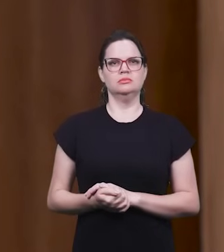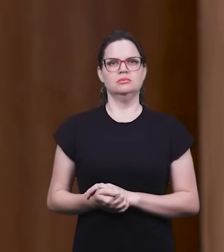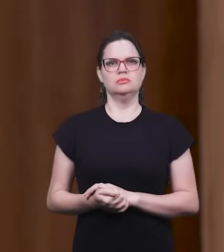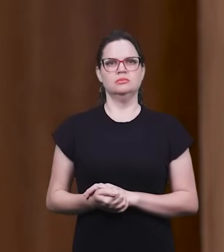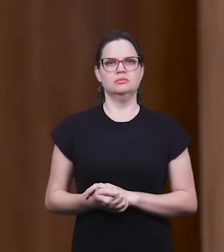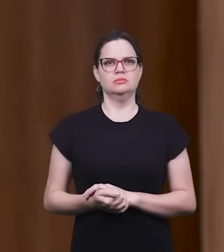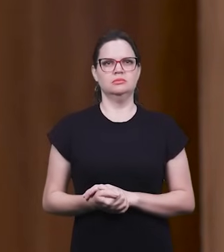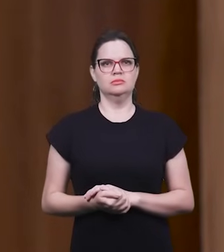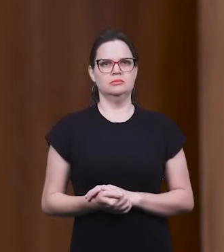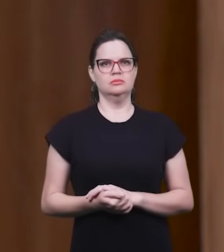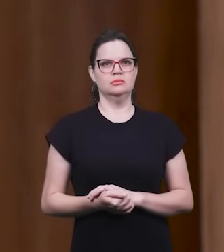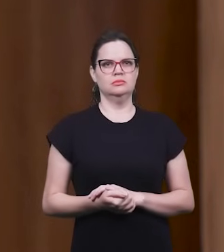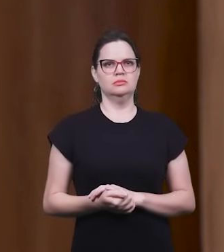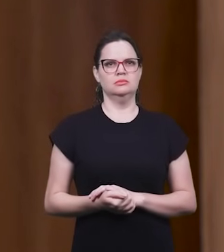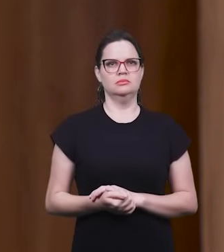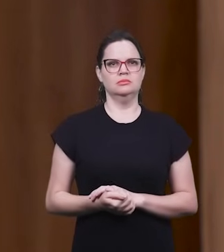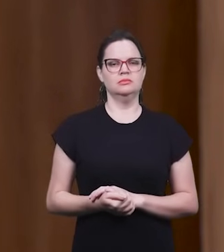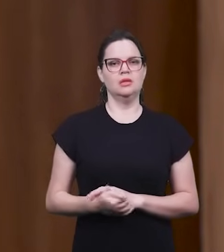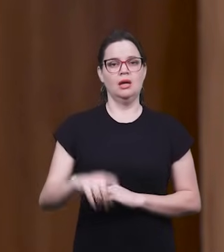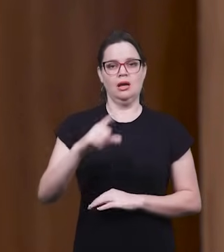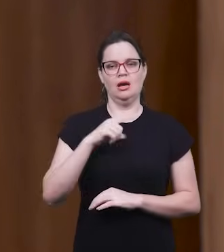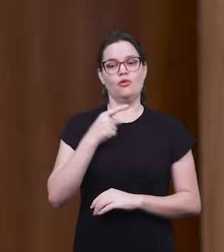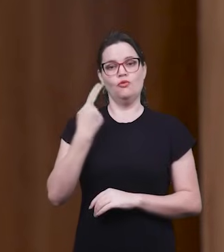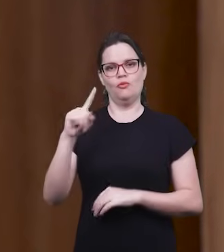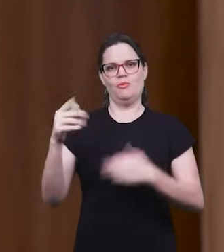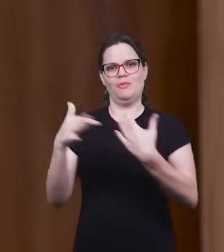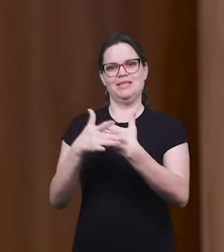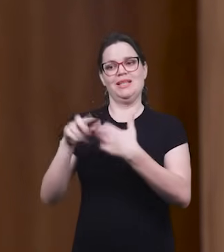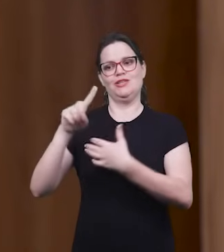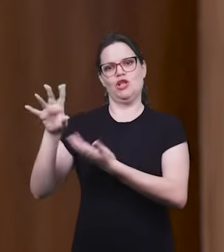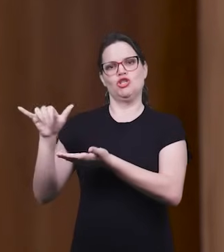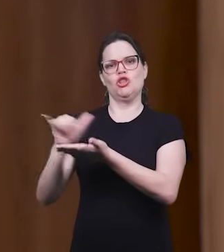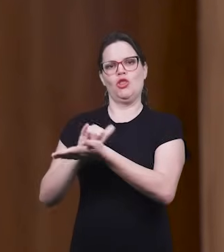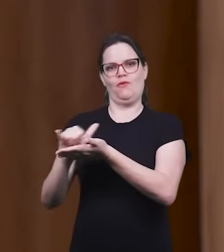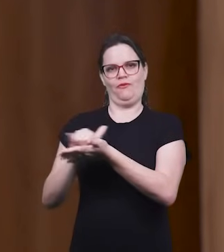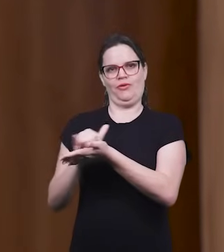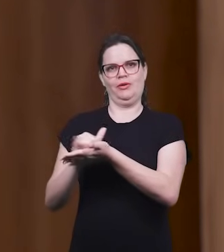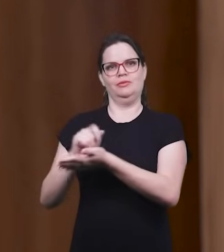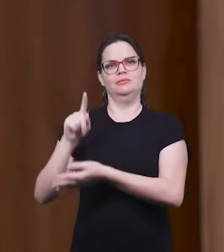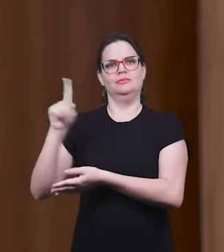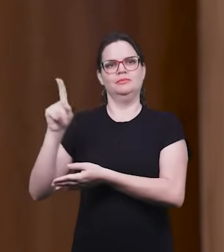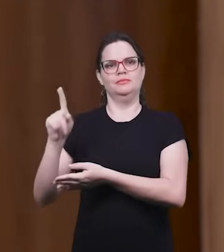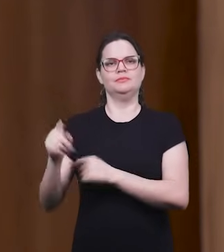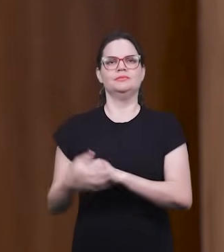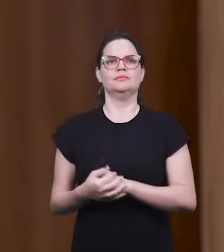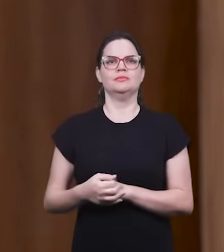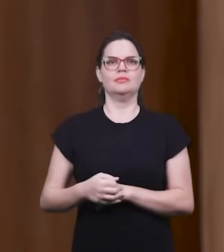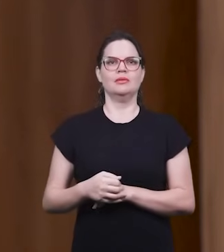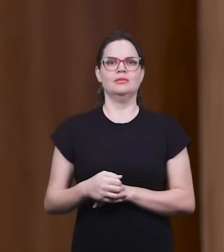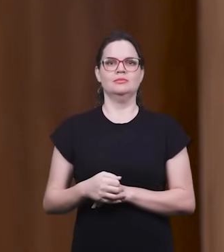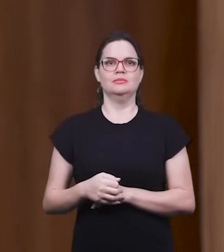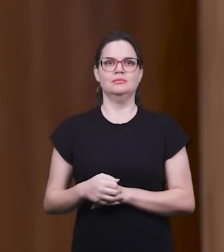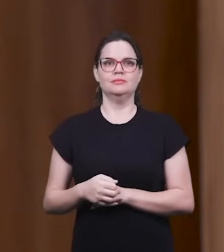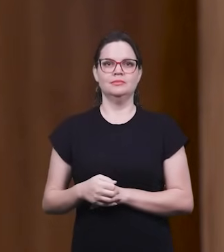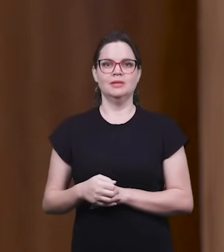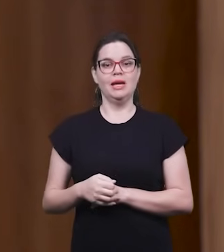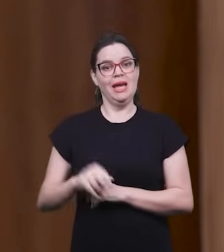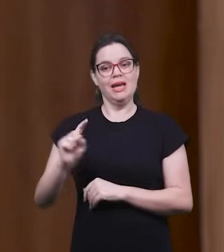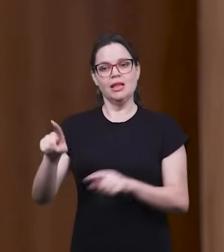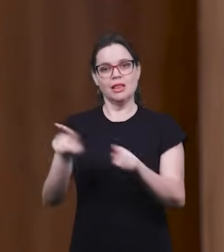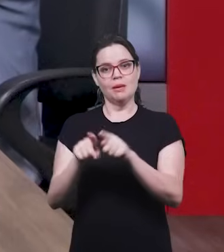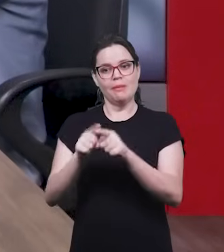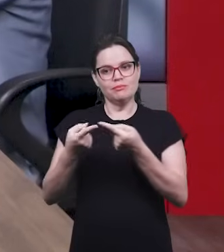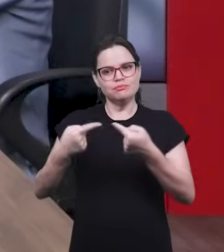Rochester, né? No estado de Nova York. E eu fiz, foi quando começou a obra lá, nos Estados